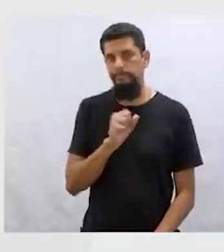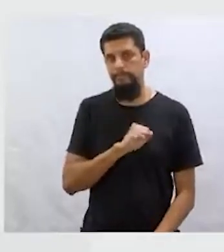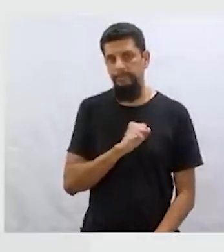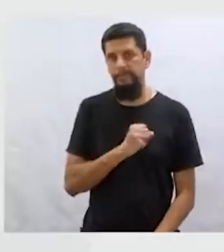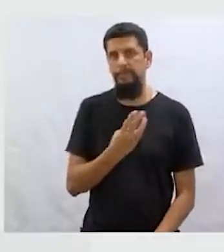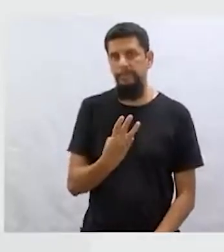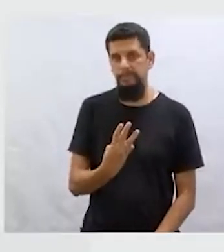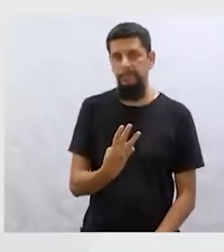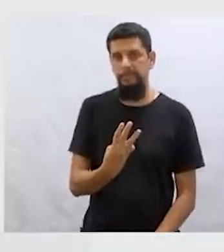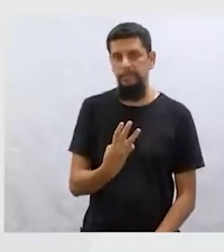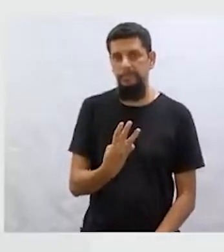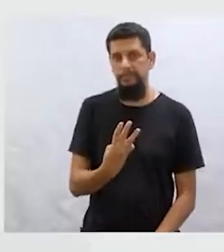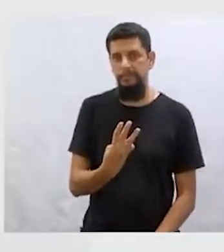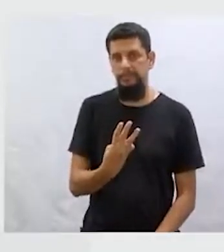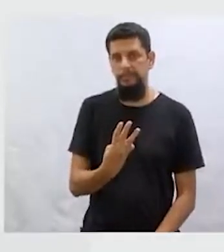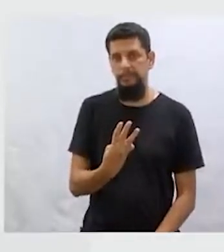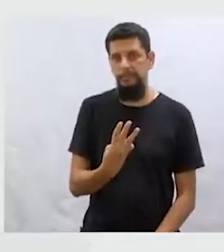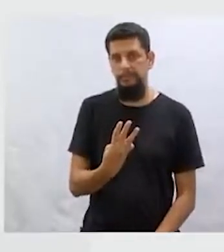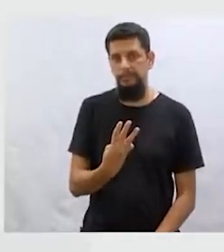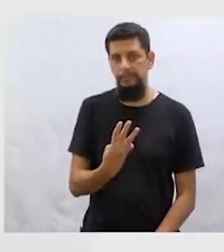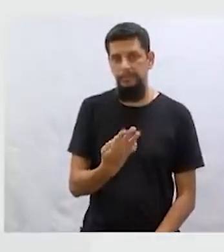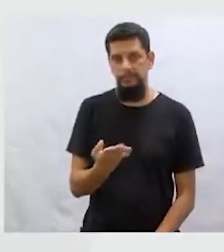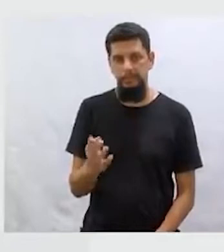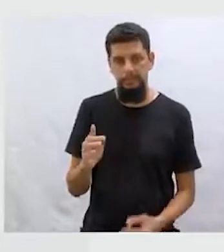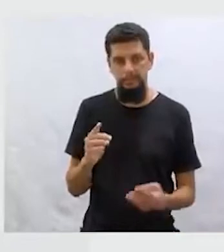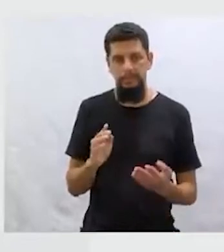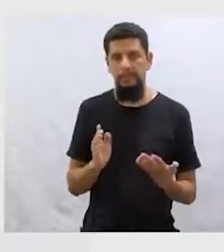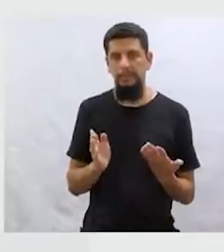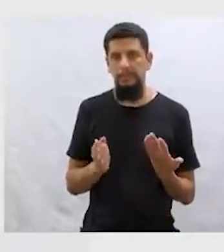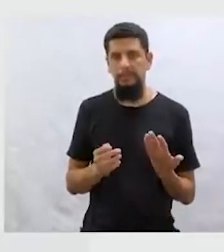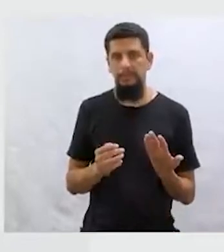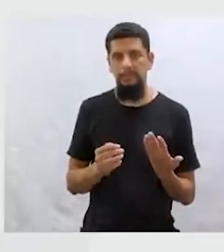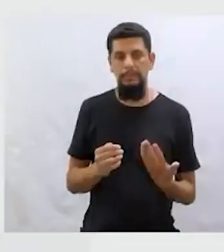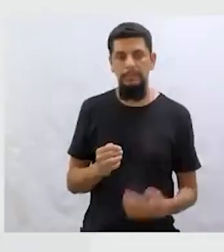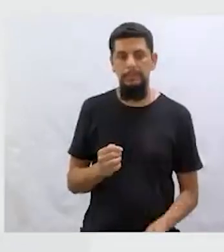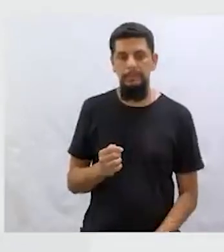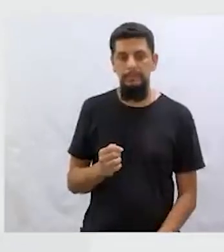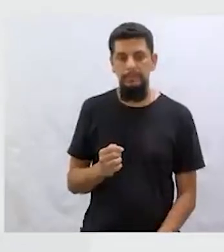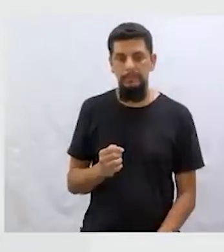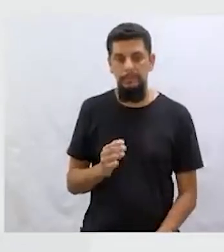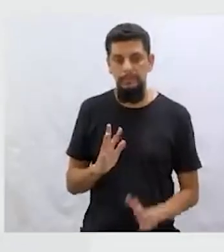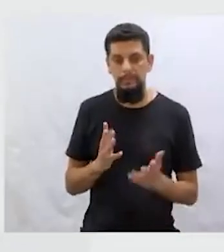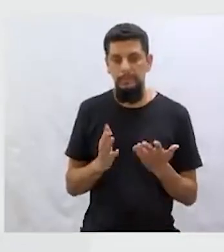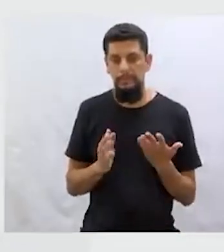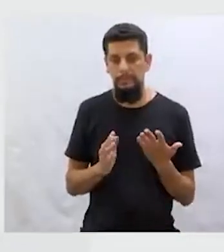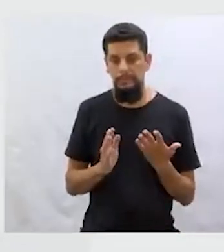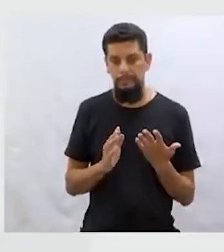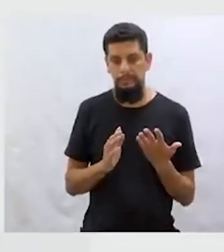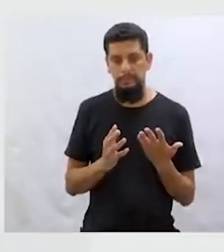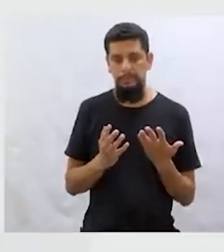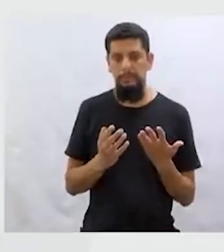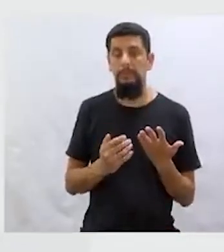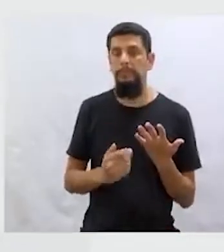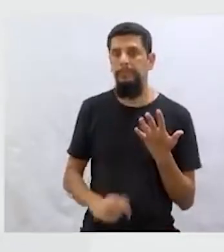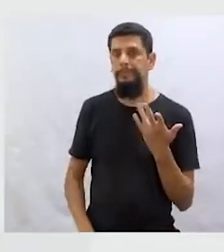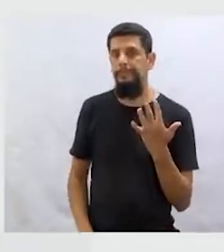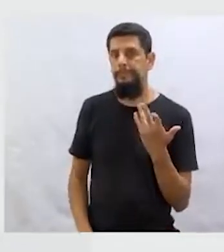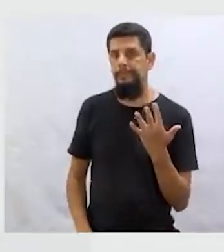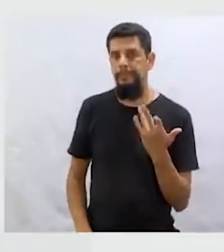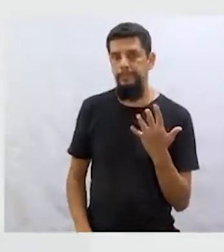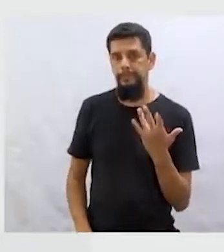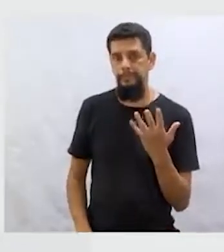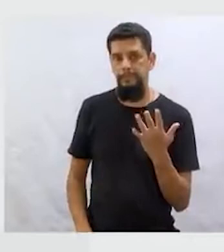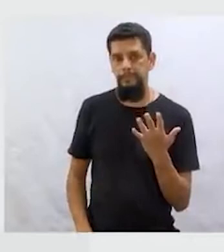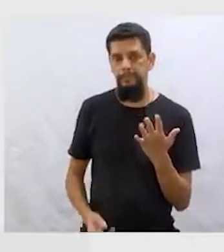mesmo, número 3. Na terceira mãozinha, ela está com todos os dedinhos levantados. Quantos